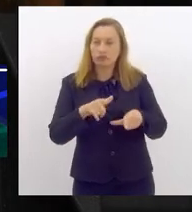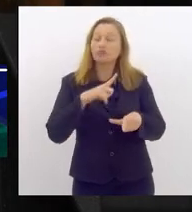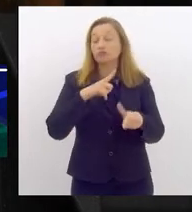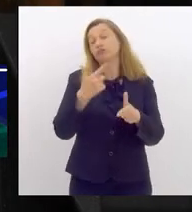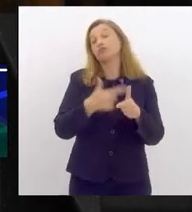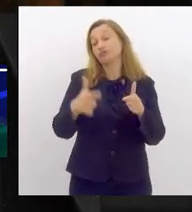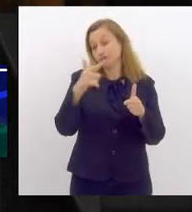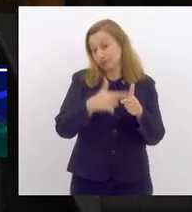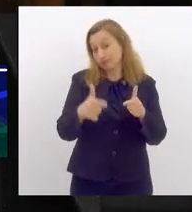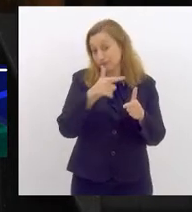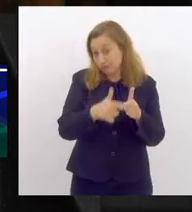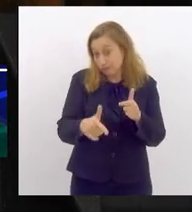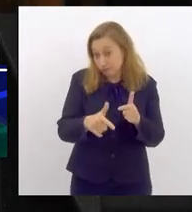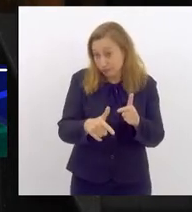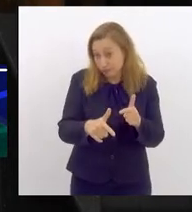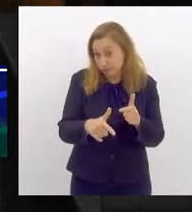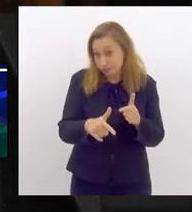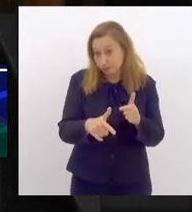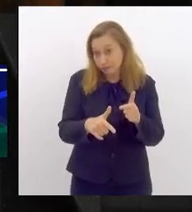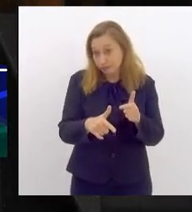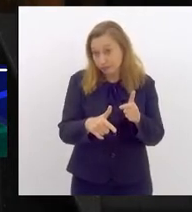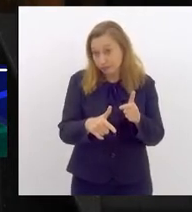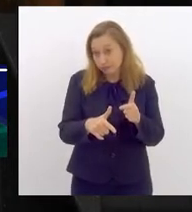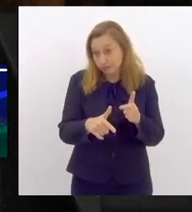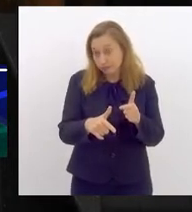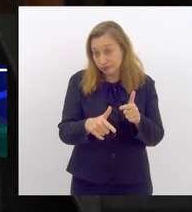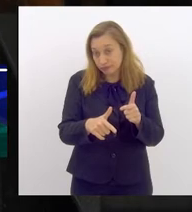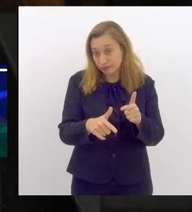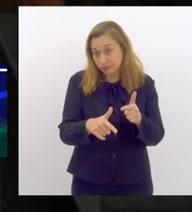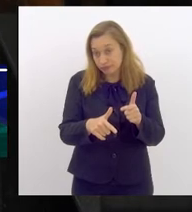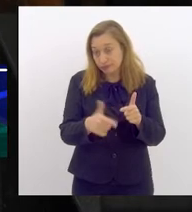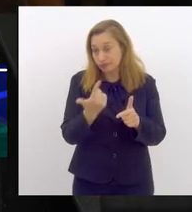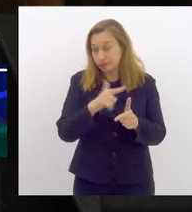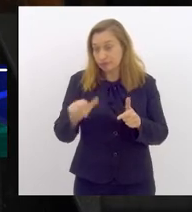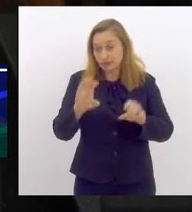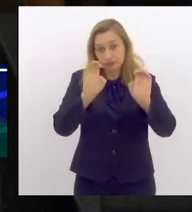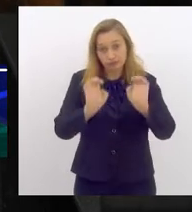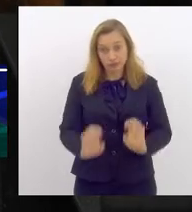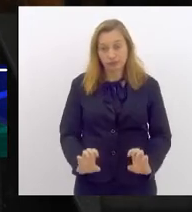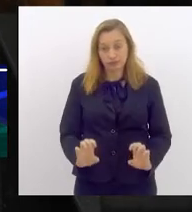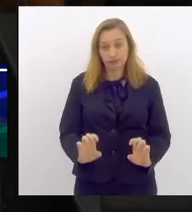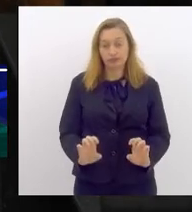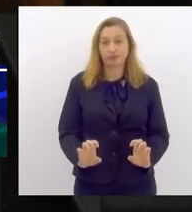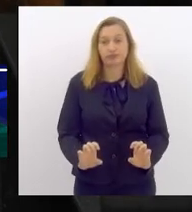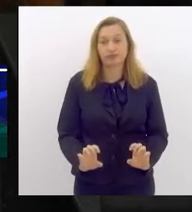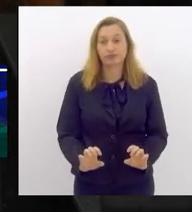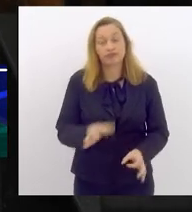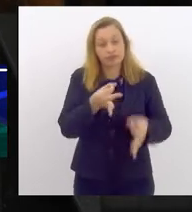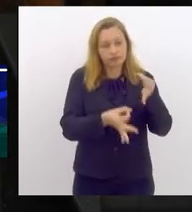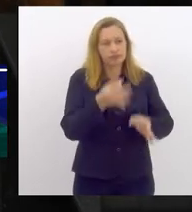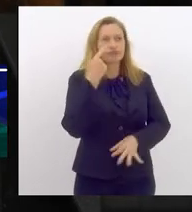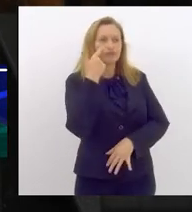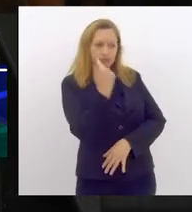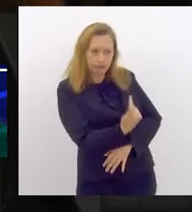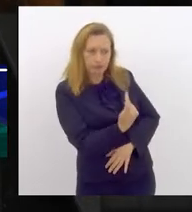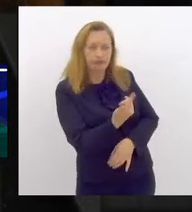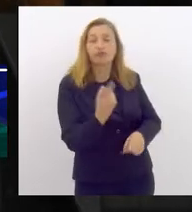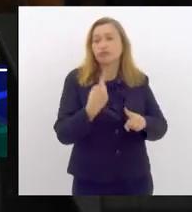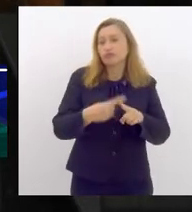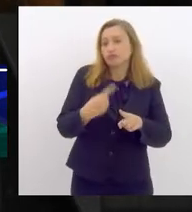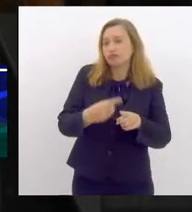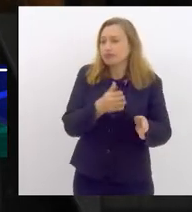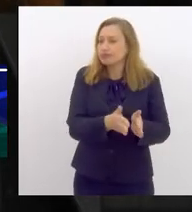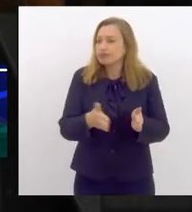problemas de caráter AD éticos na justiça isso temos visto porque esse